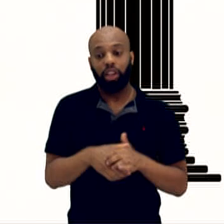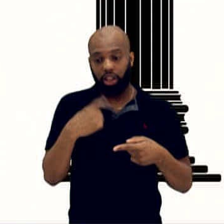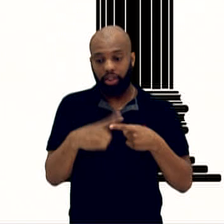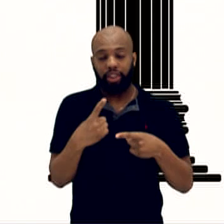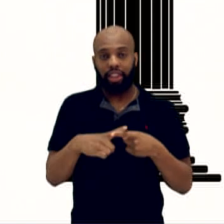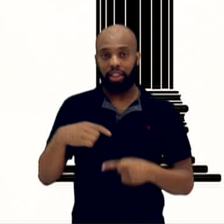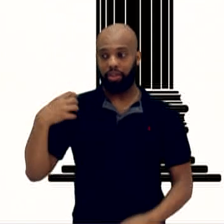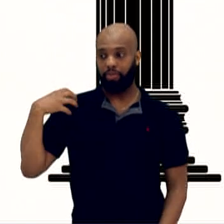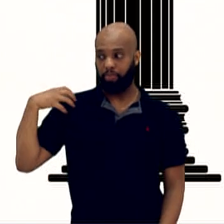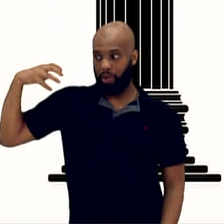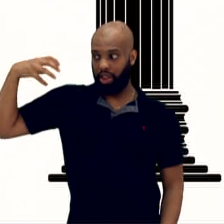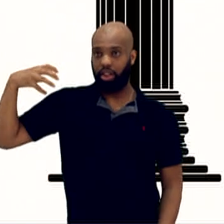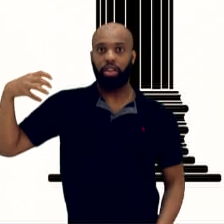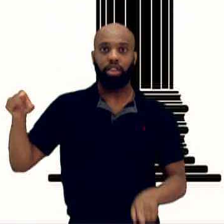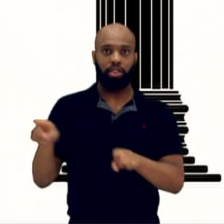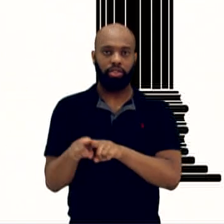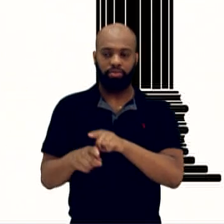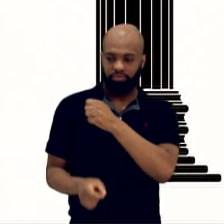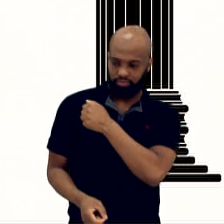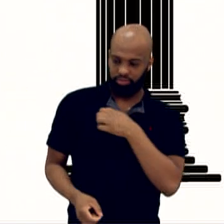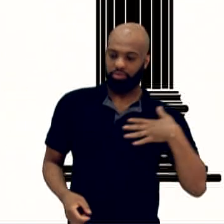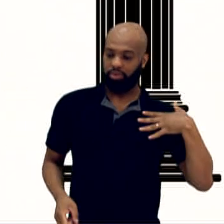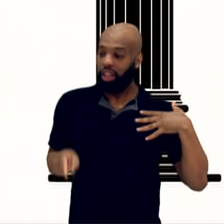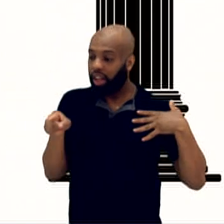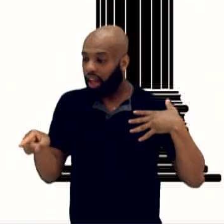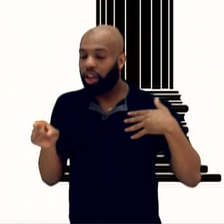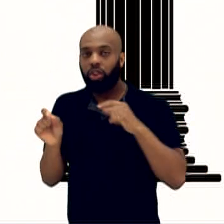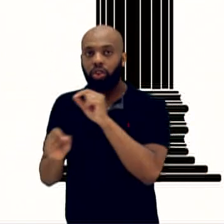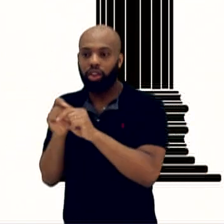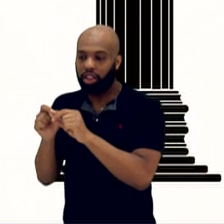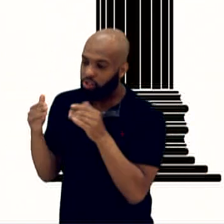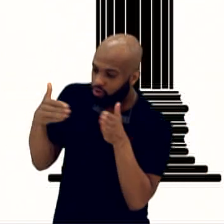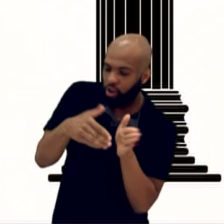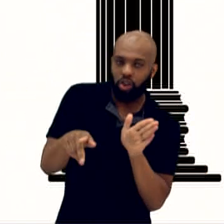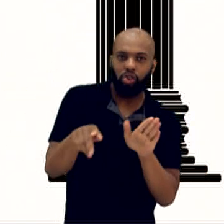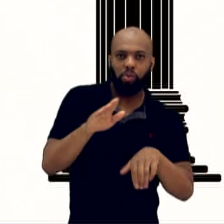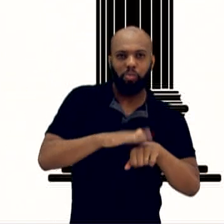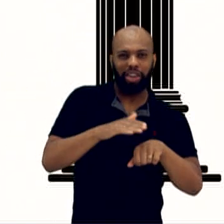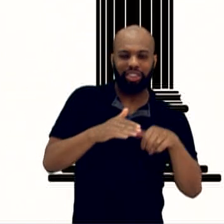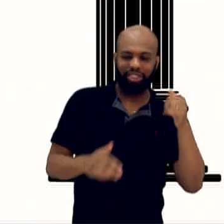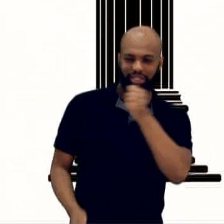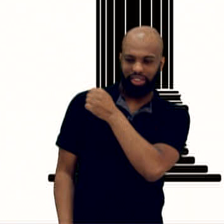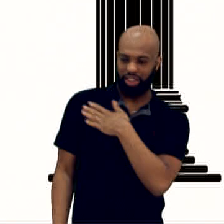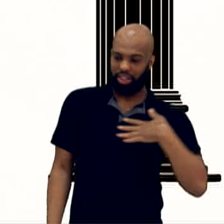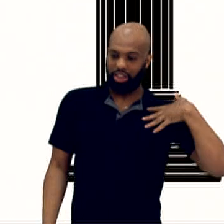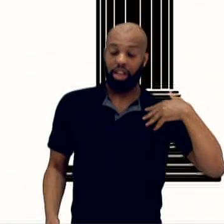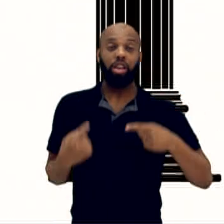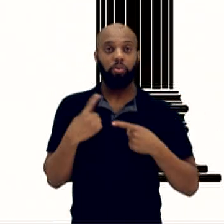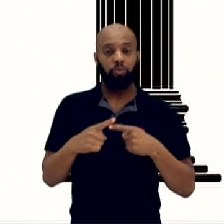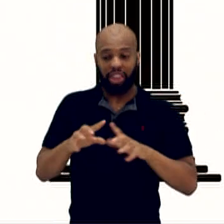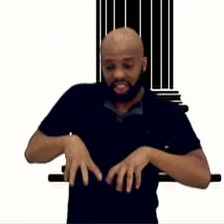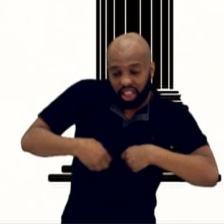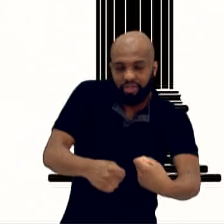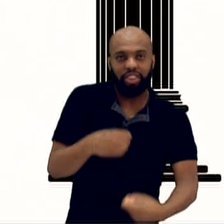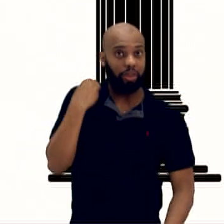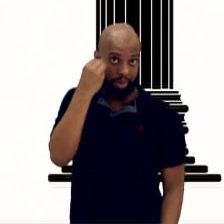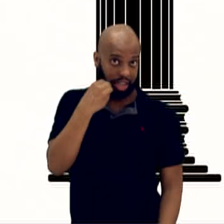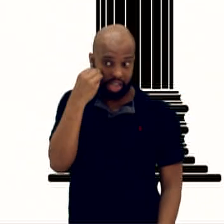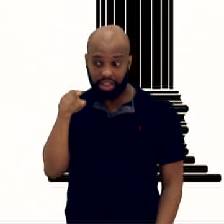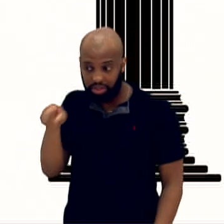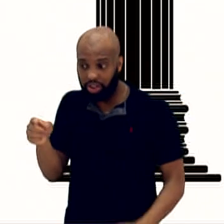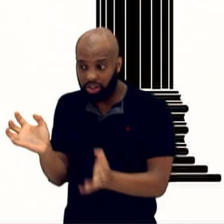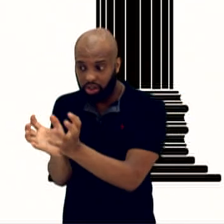dentre Platão e Aristóteles, os estoicos estão mais para Aristóteles, né? Porque eles vão defender a experiência como ponto de partida